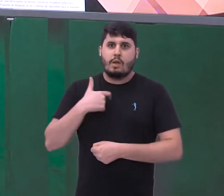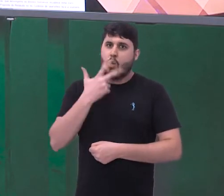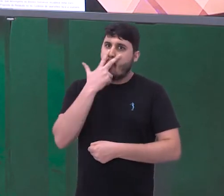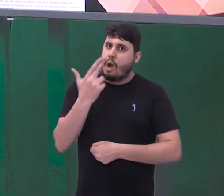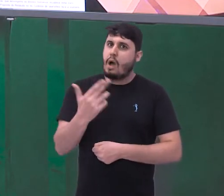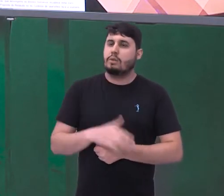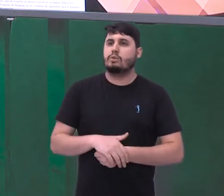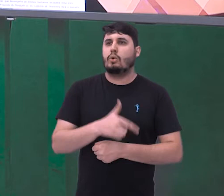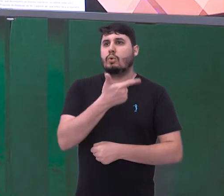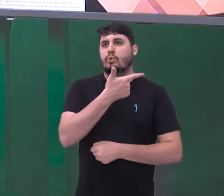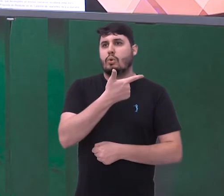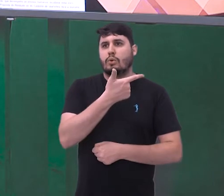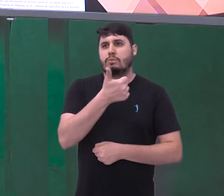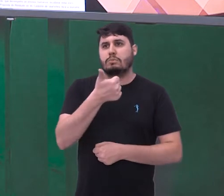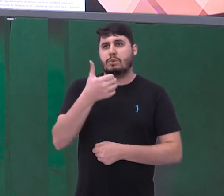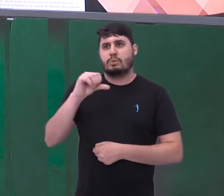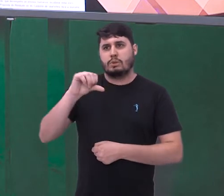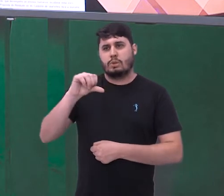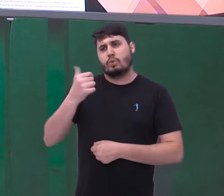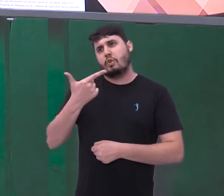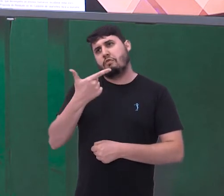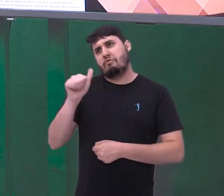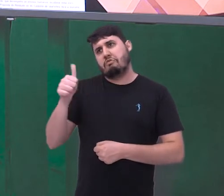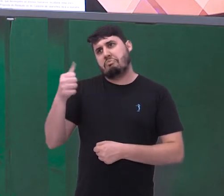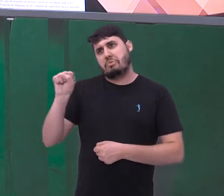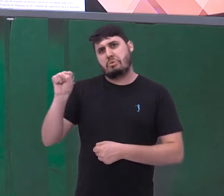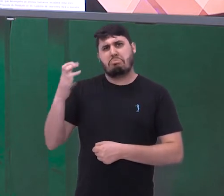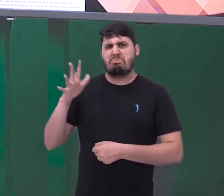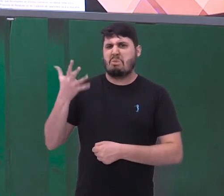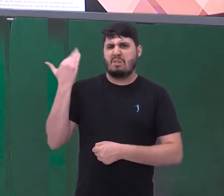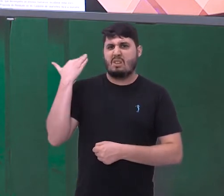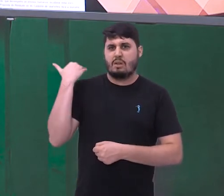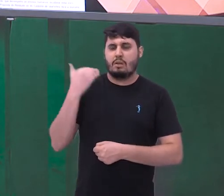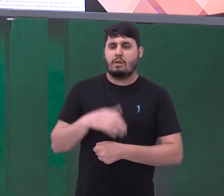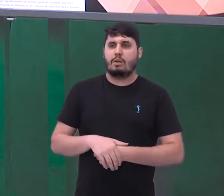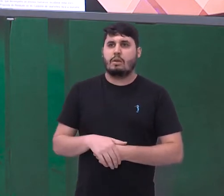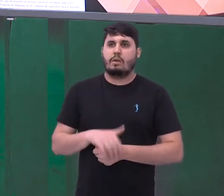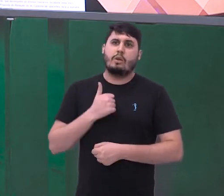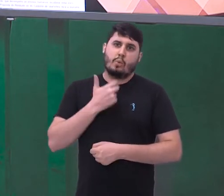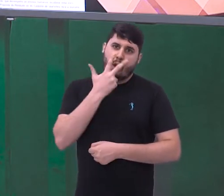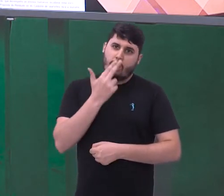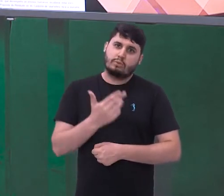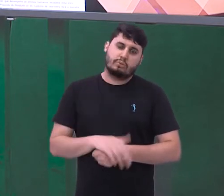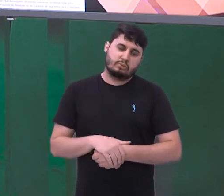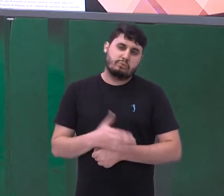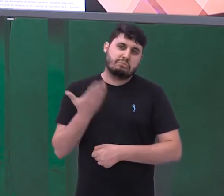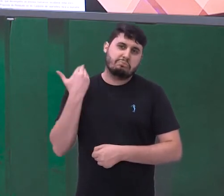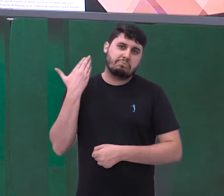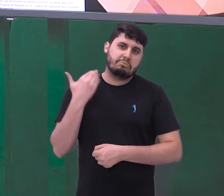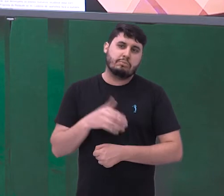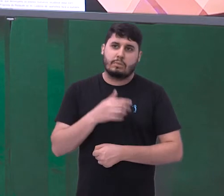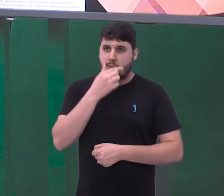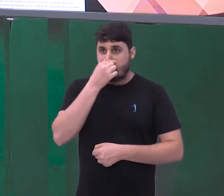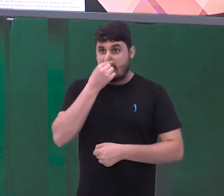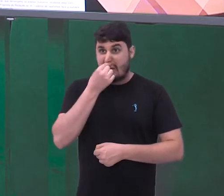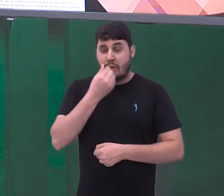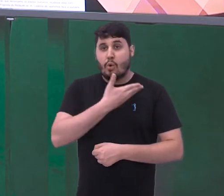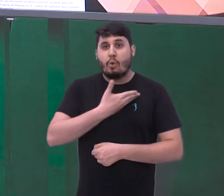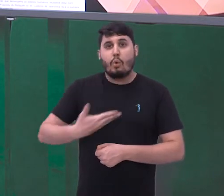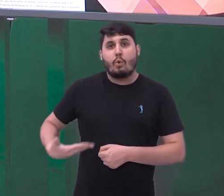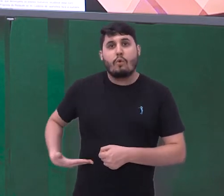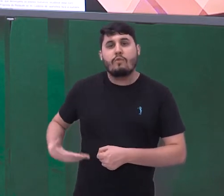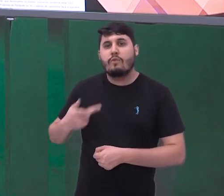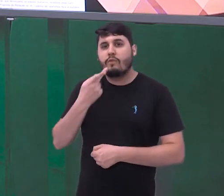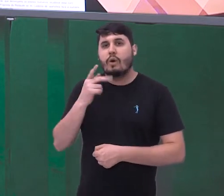que 2019, 18, mais ou menos. 2018, eu creio, que o